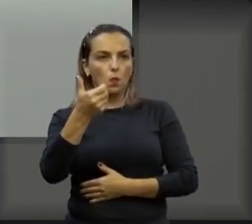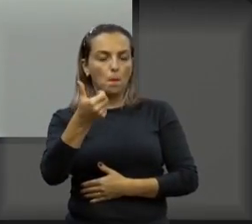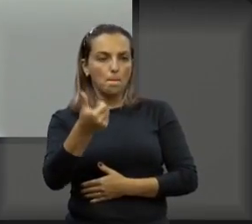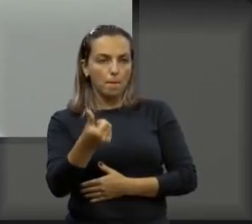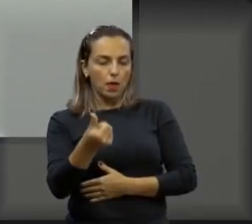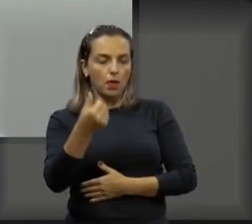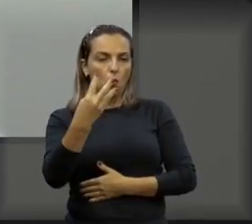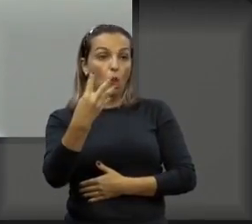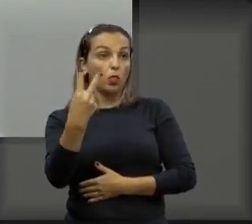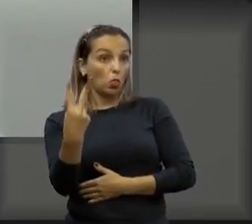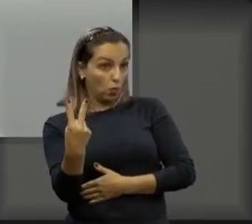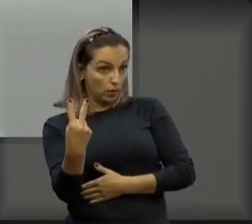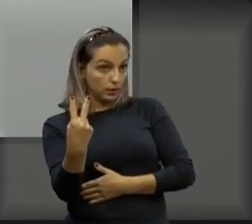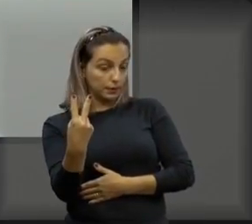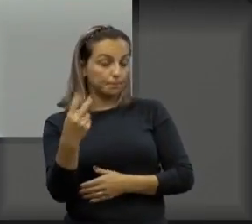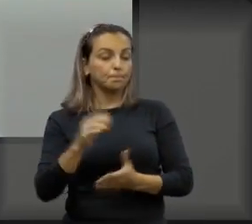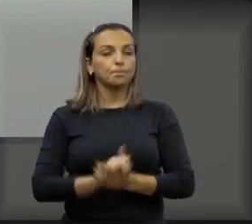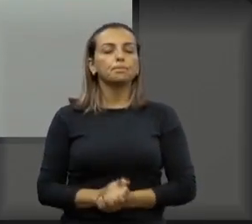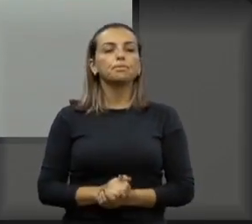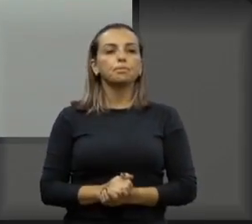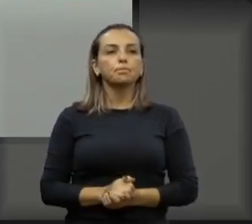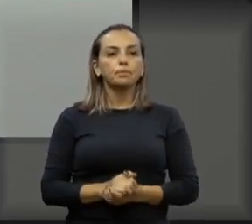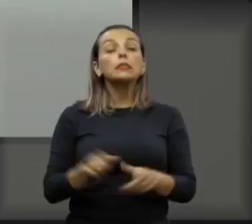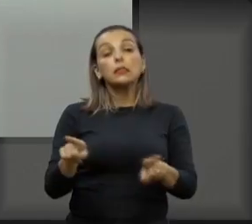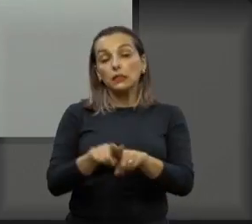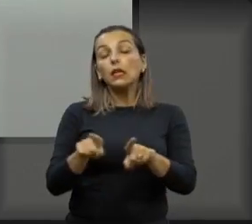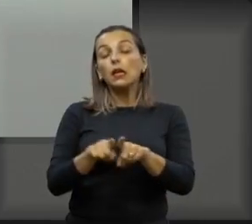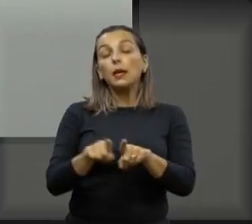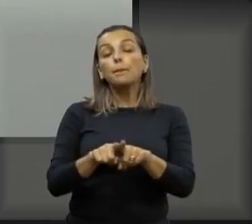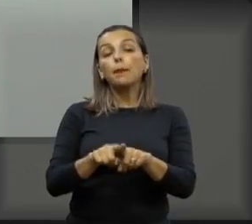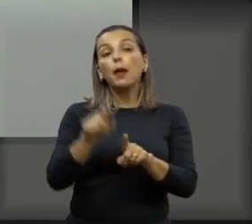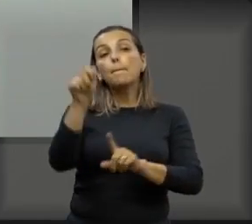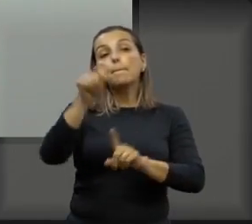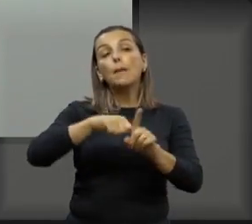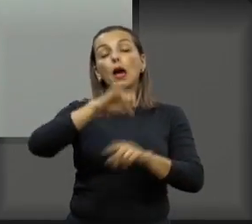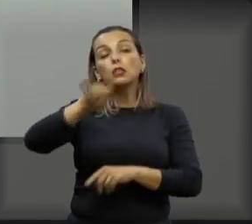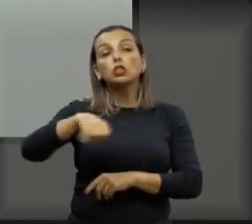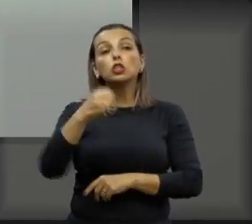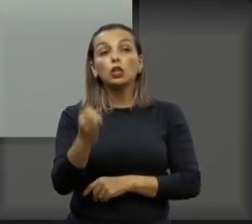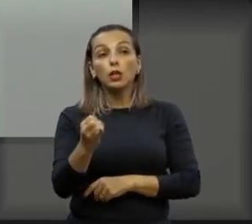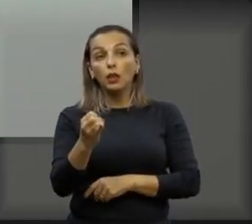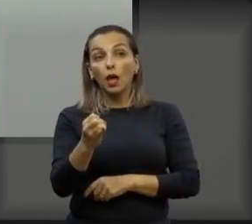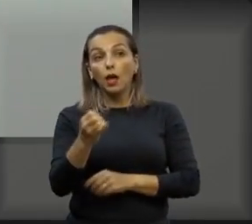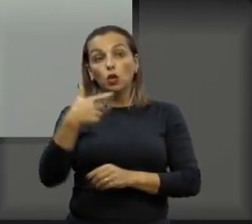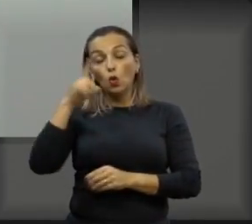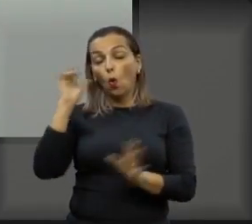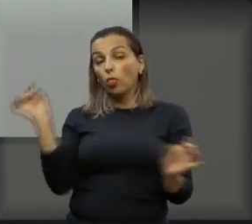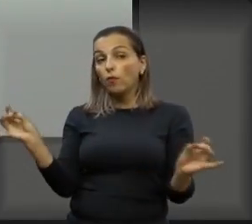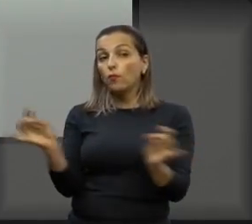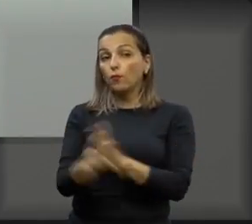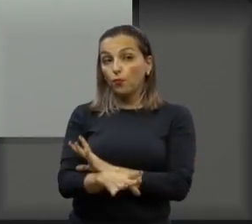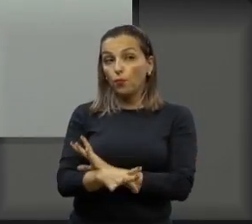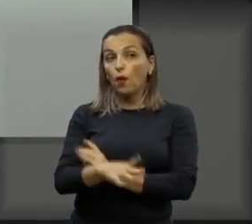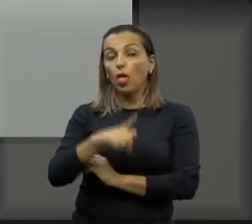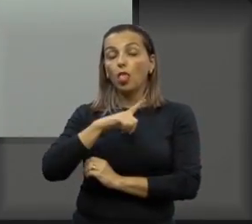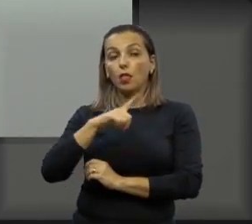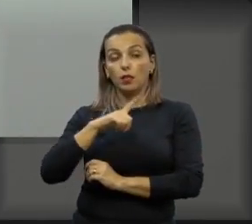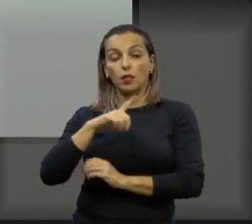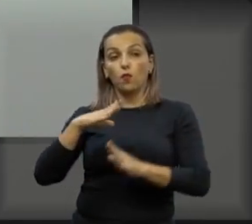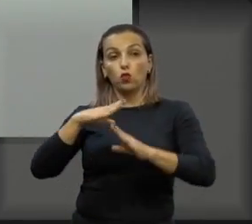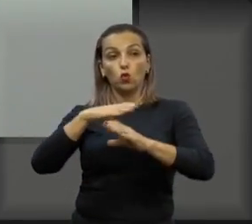997-135642. Dando posicionamento também do nosso gabinete, neste mês de janeiro, que terminou ontem, né, nós